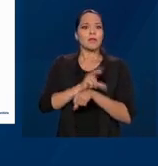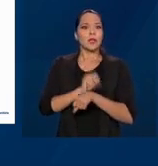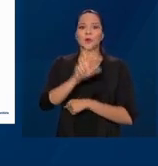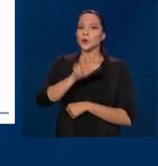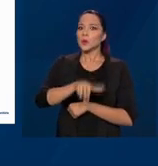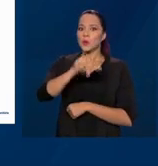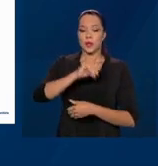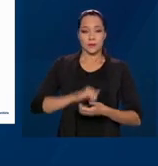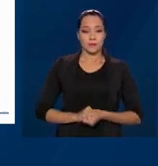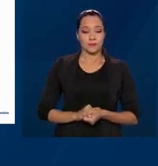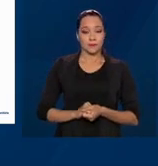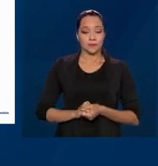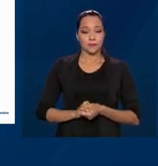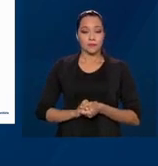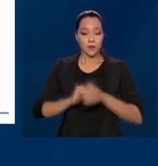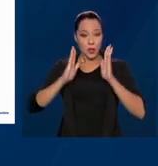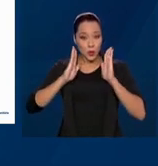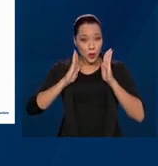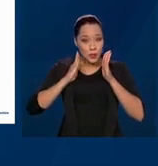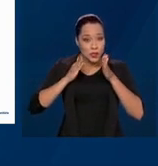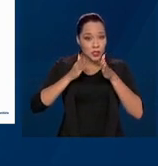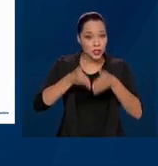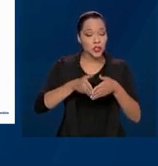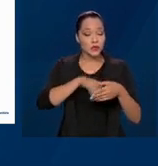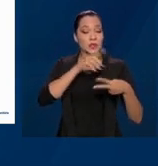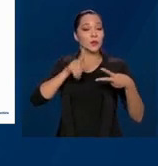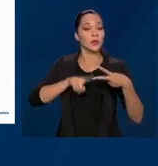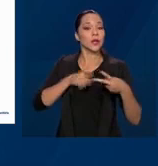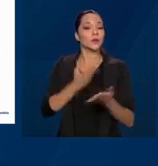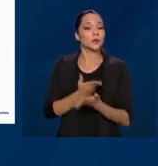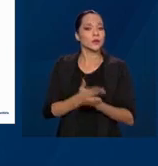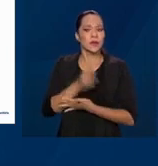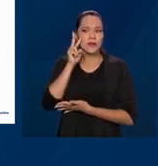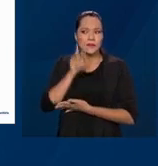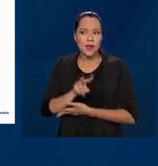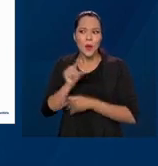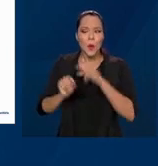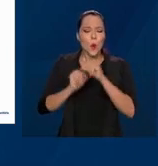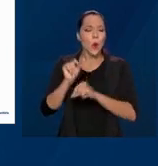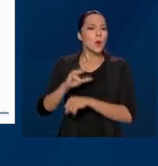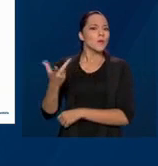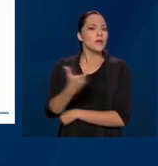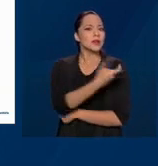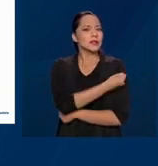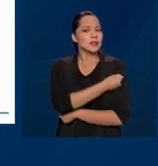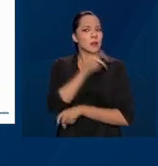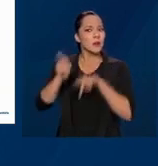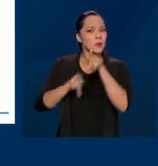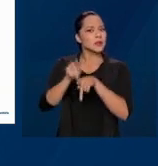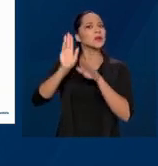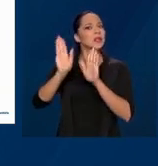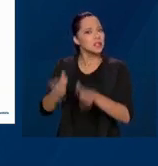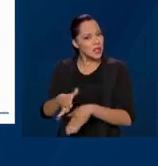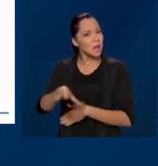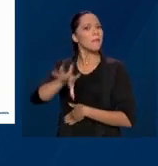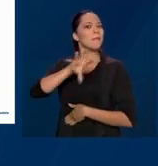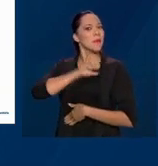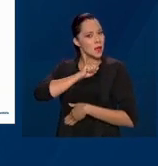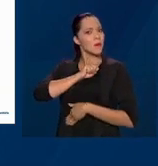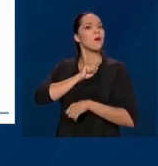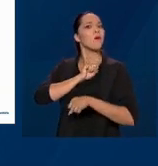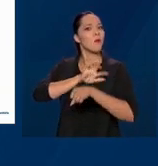objetivo secundário do estudo foi verificar como era o desempenho dessa vacina para essa população que já tinha se